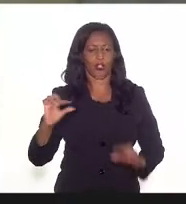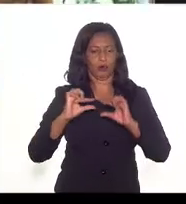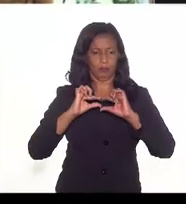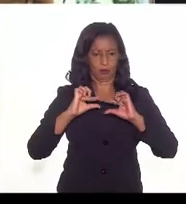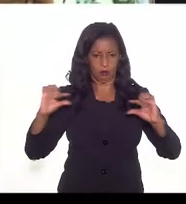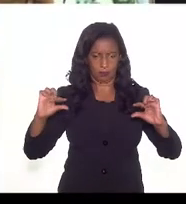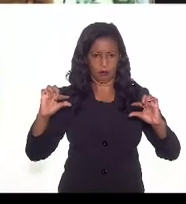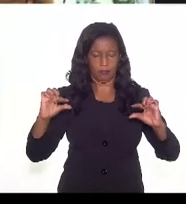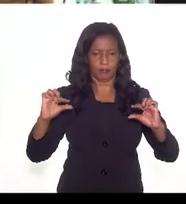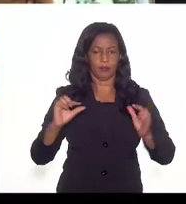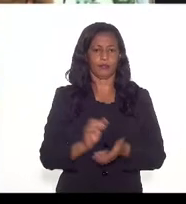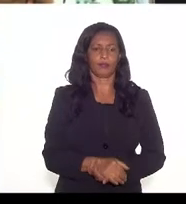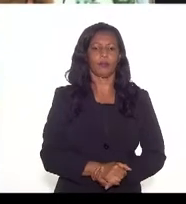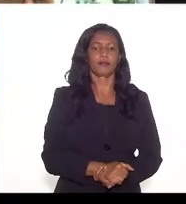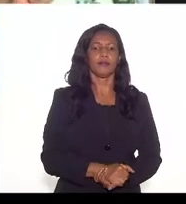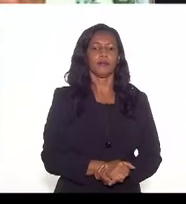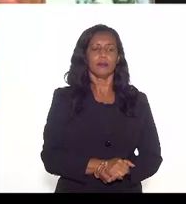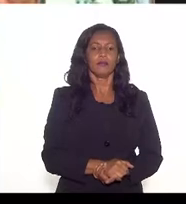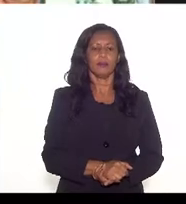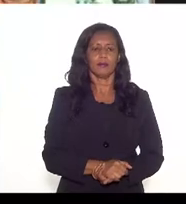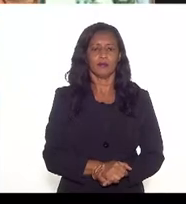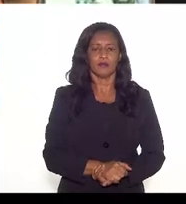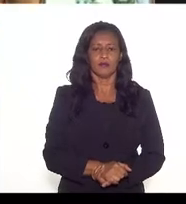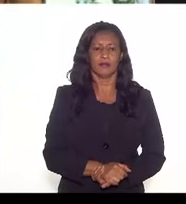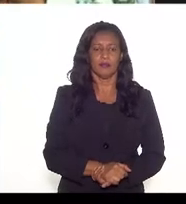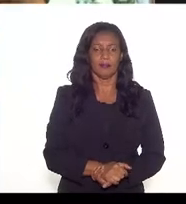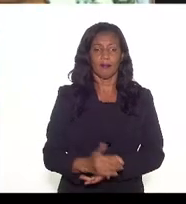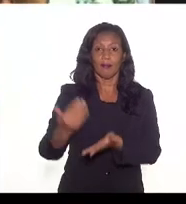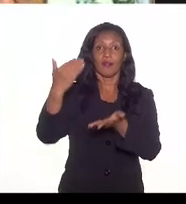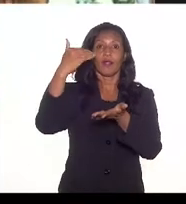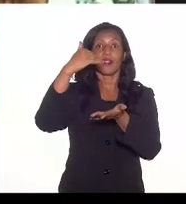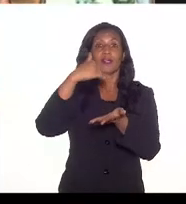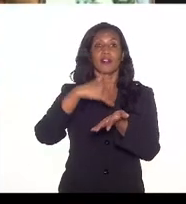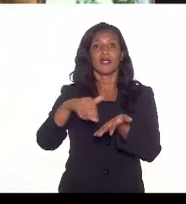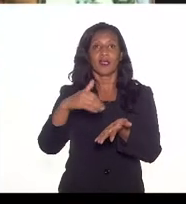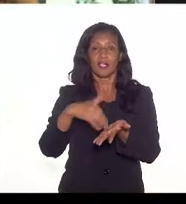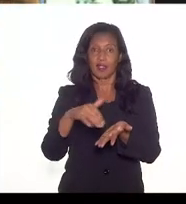agrio.com.br/área do cliente. Ok. Secretário, o senhor pediu